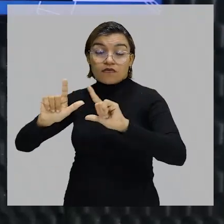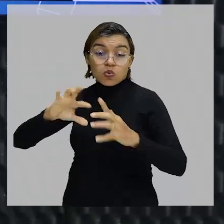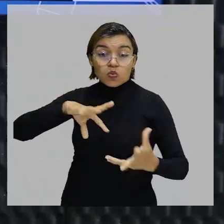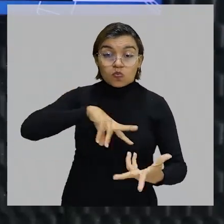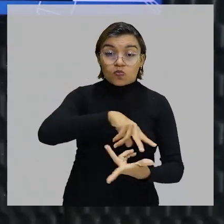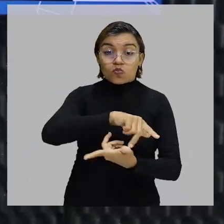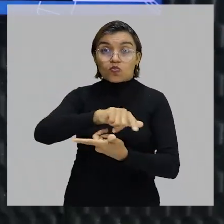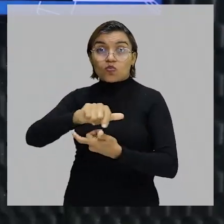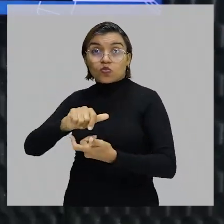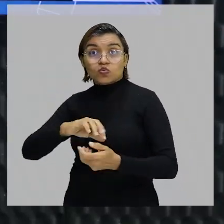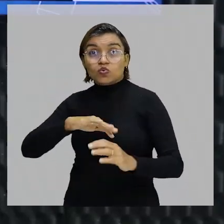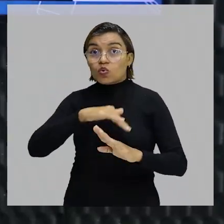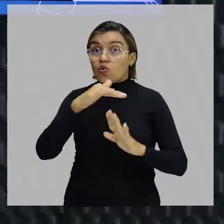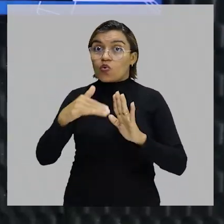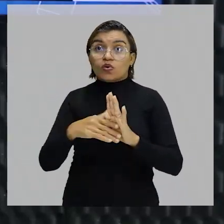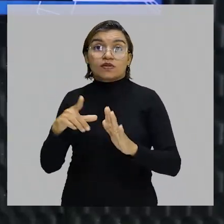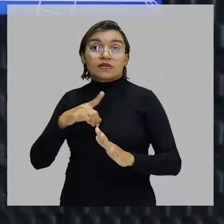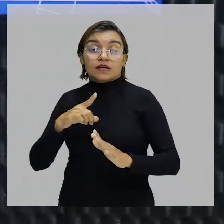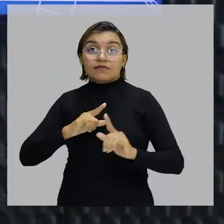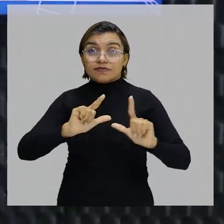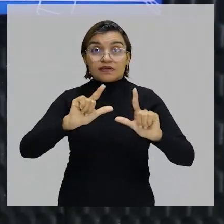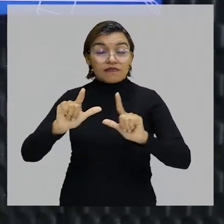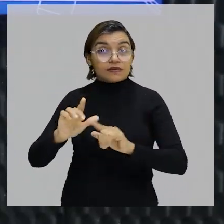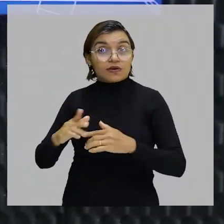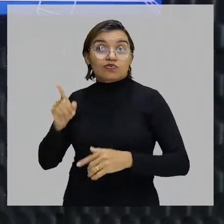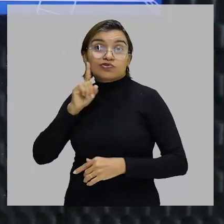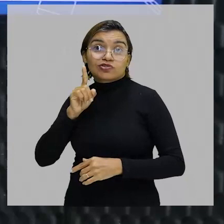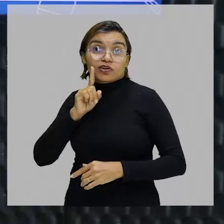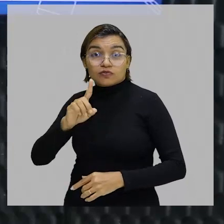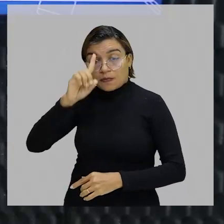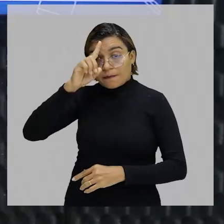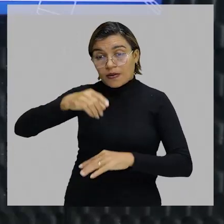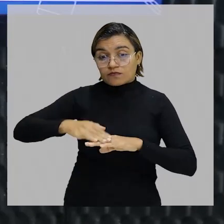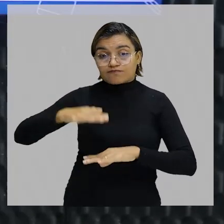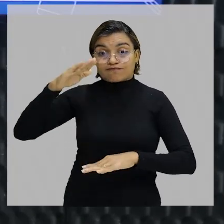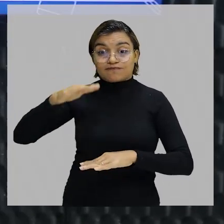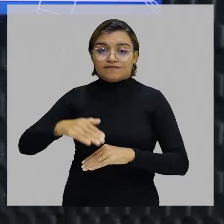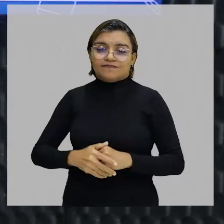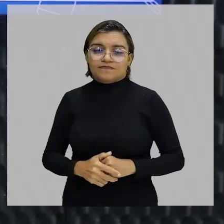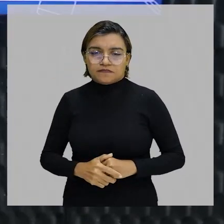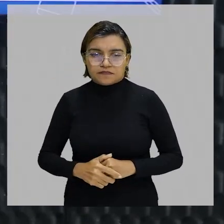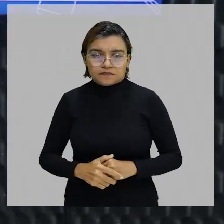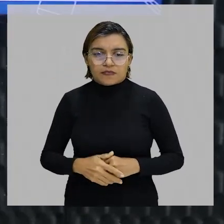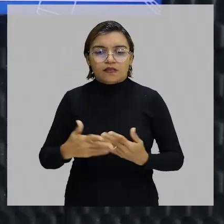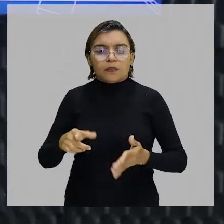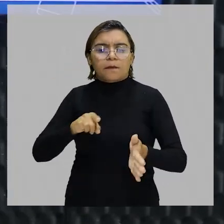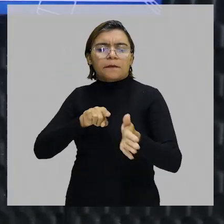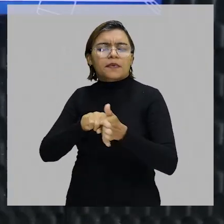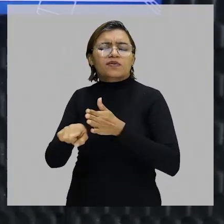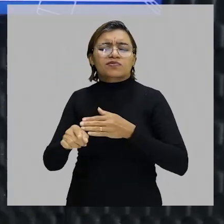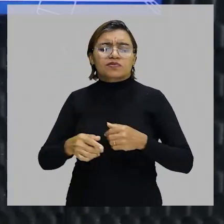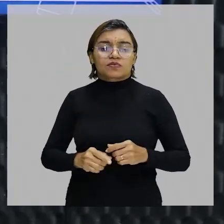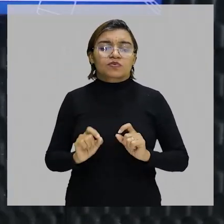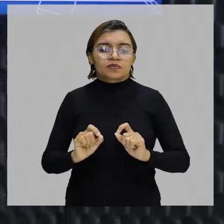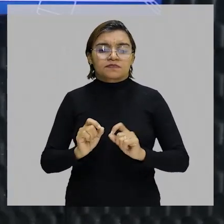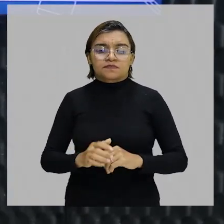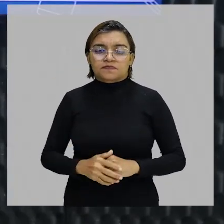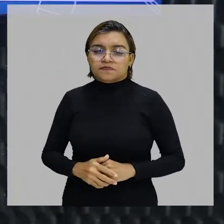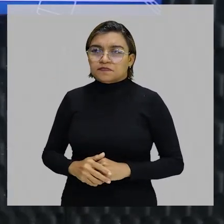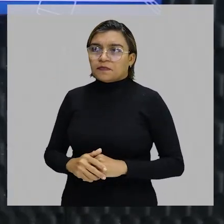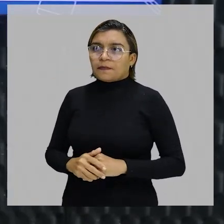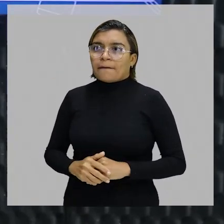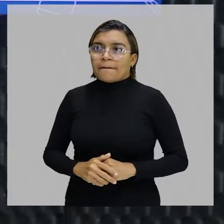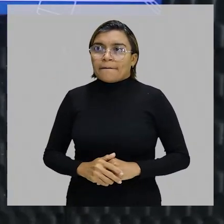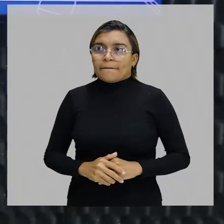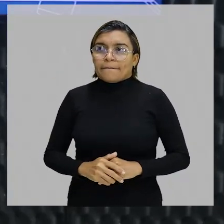de cinema e audiovisual eram os Estados Unidos. Não tem para onde correr. E aí, eu vou questionar sobre isso.